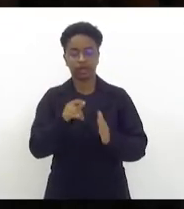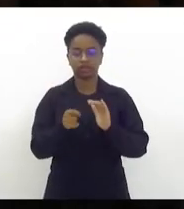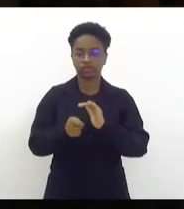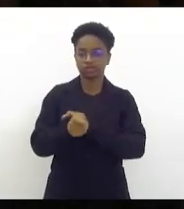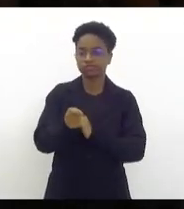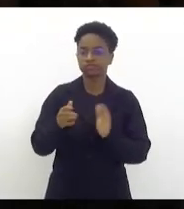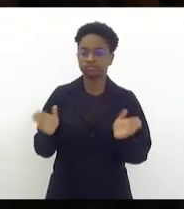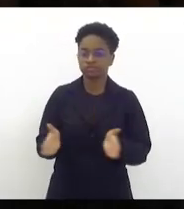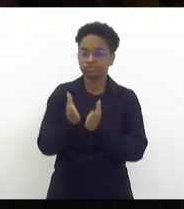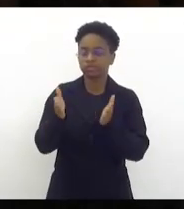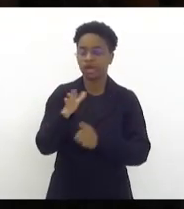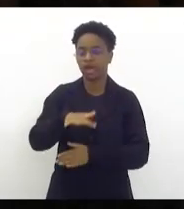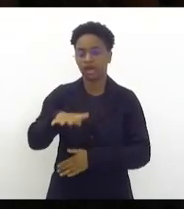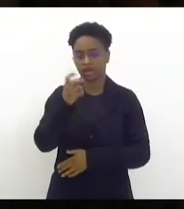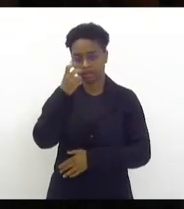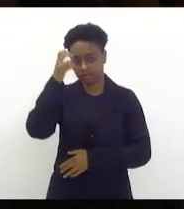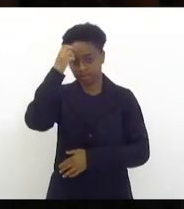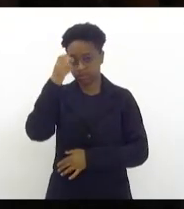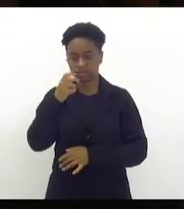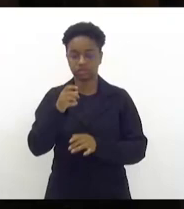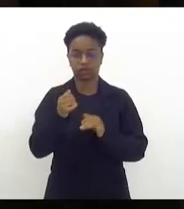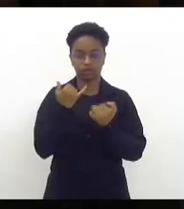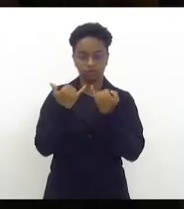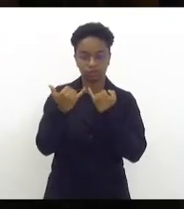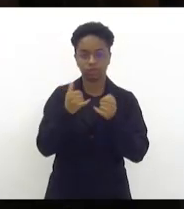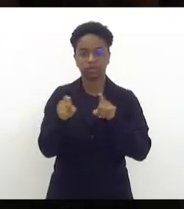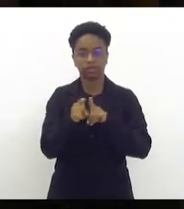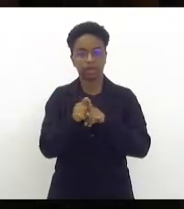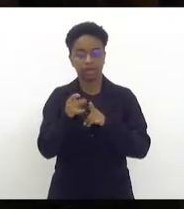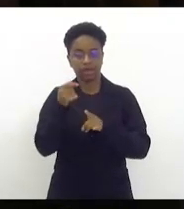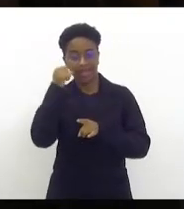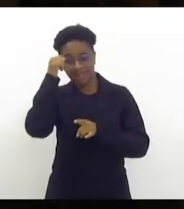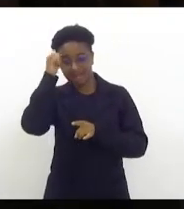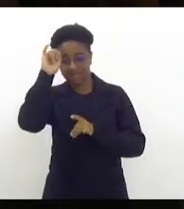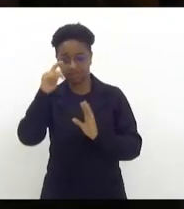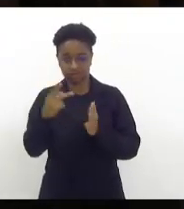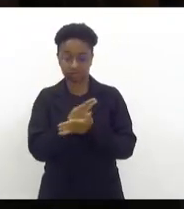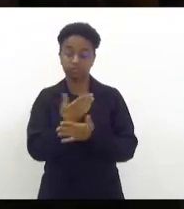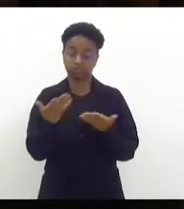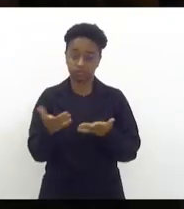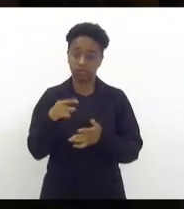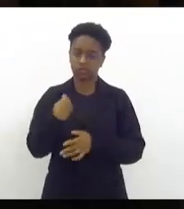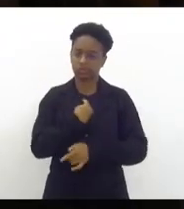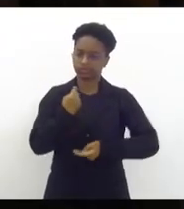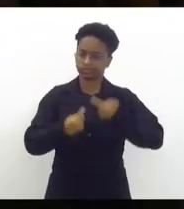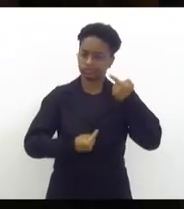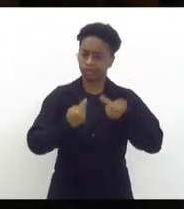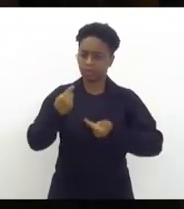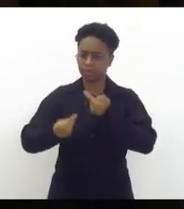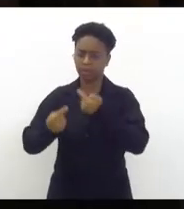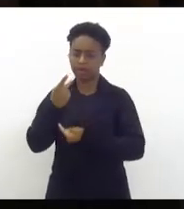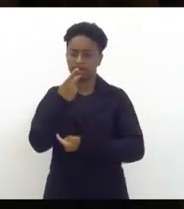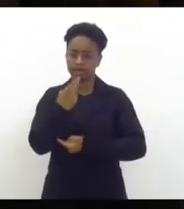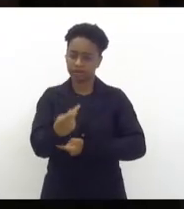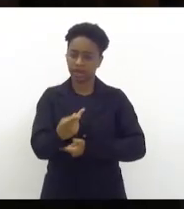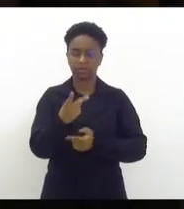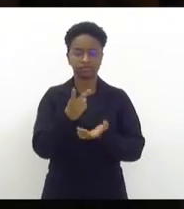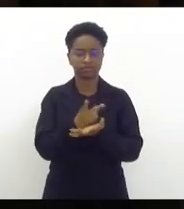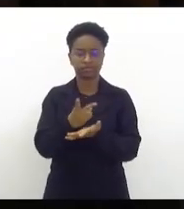na inteligência, na informação e na prevenção. É sobre isso que a gente tem dito e falado